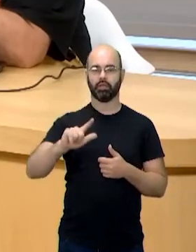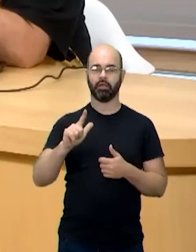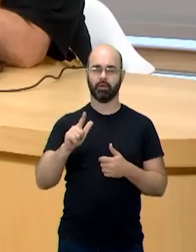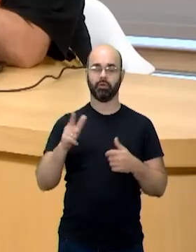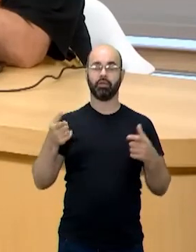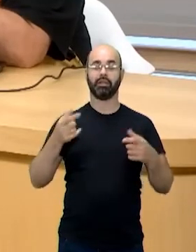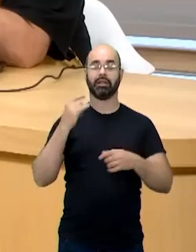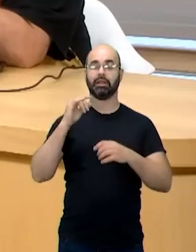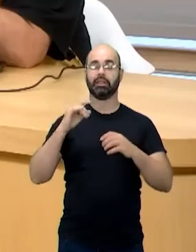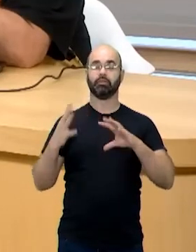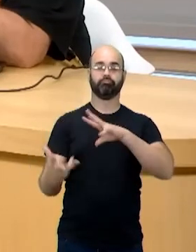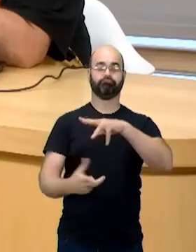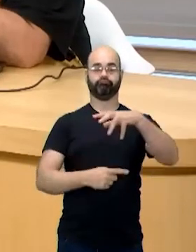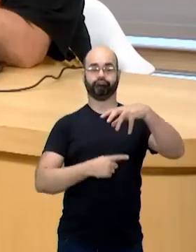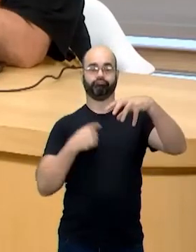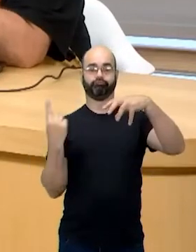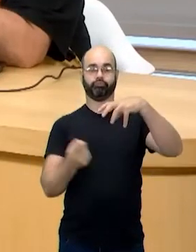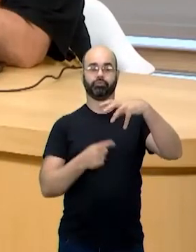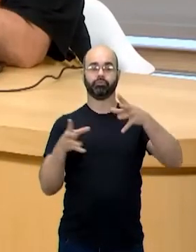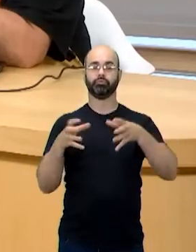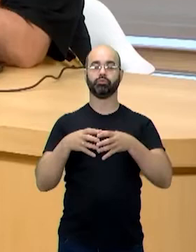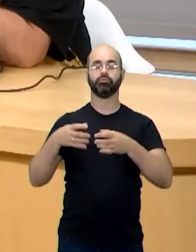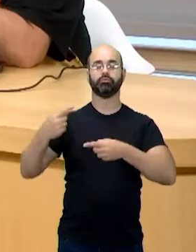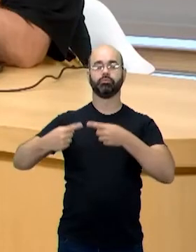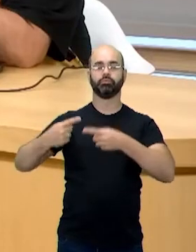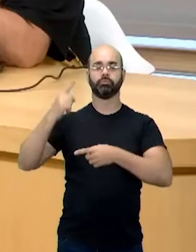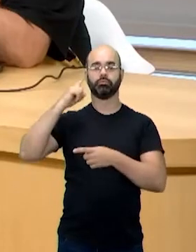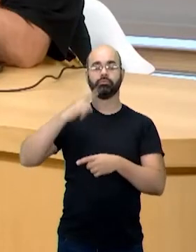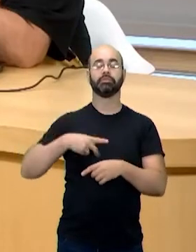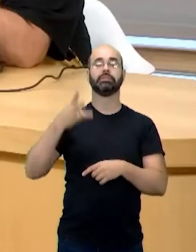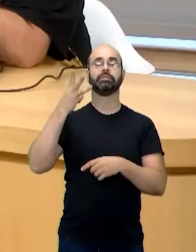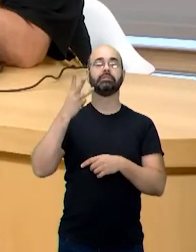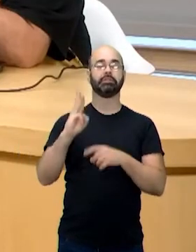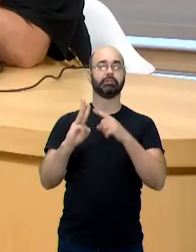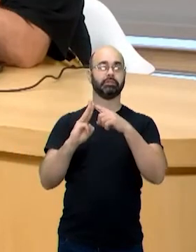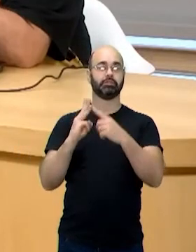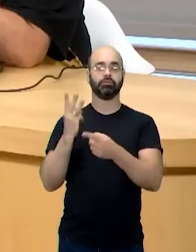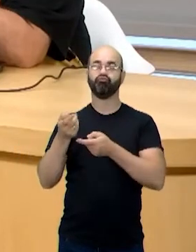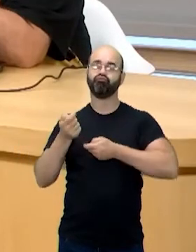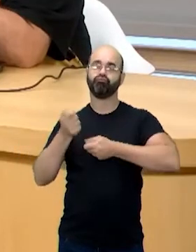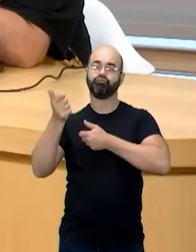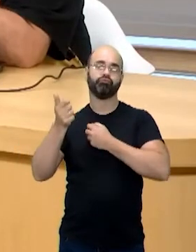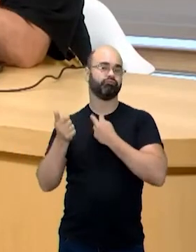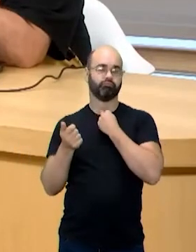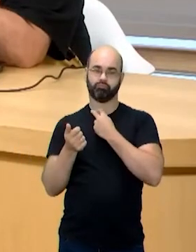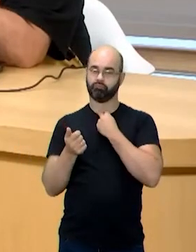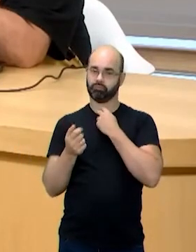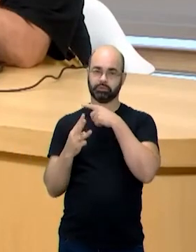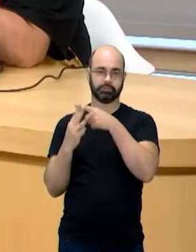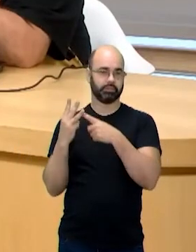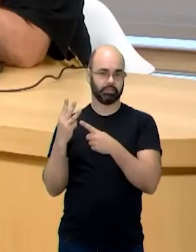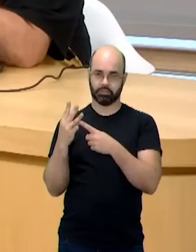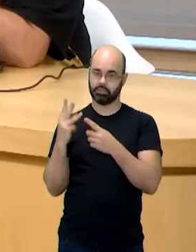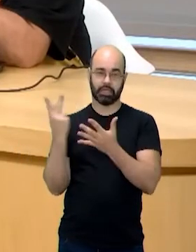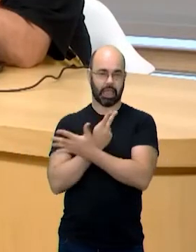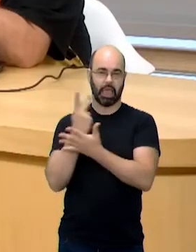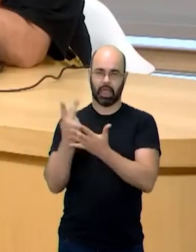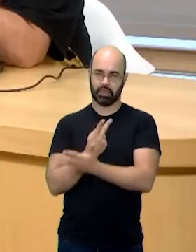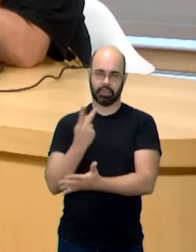internacional. E lá eles decidiram, Russo, que 3 crimes não podem ser perdoados. Você tem ideia de quais 3 crimes são esses? Quais